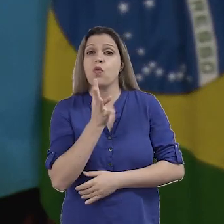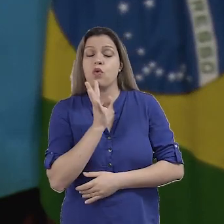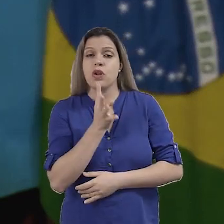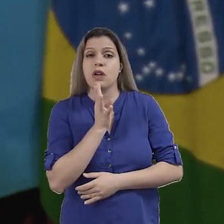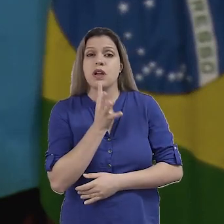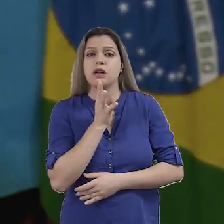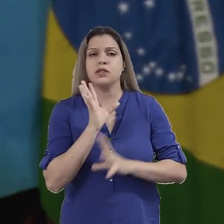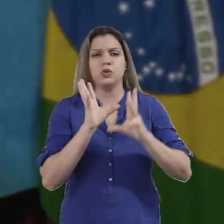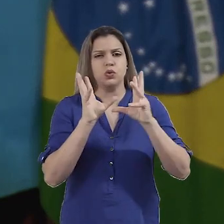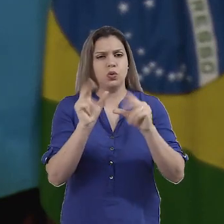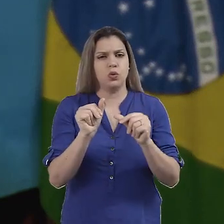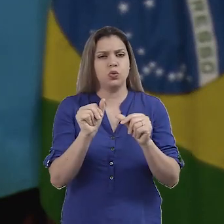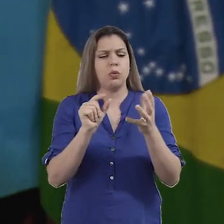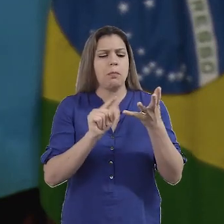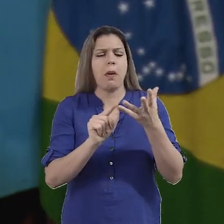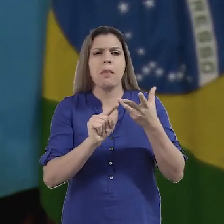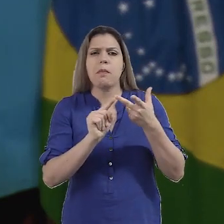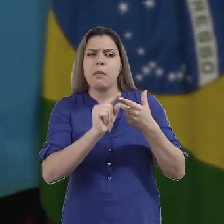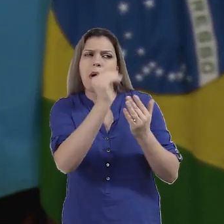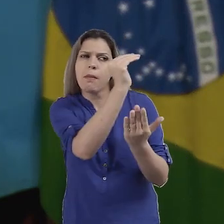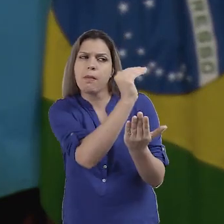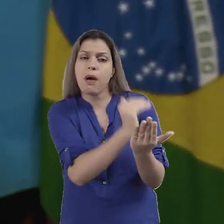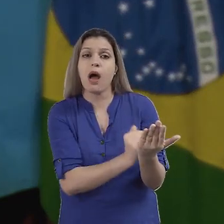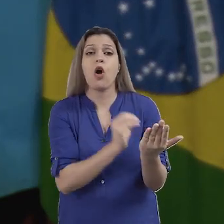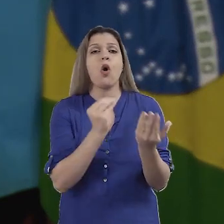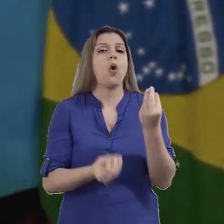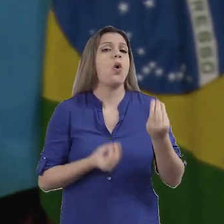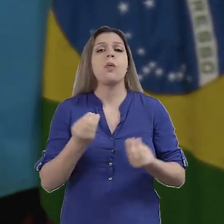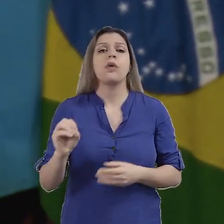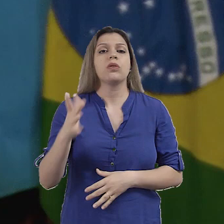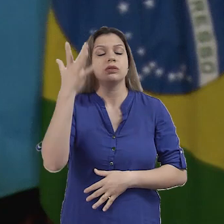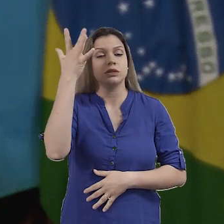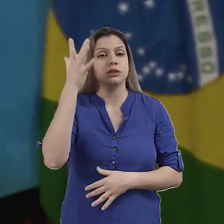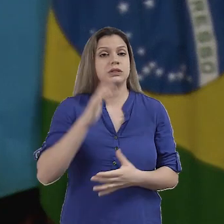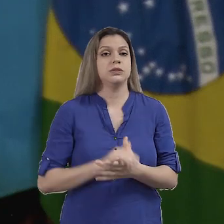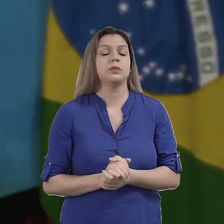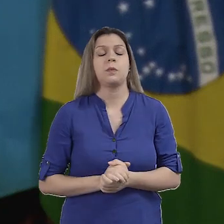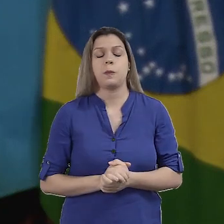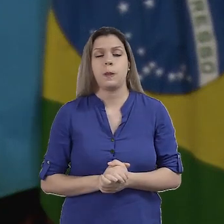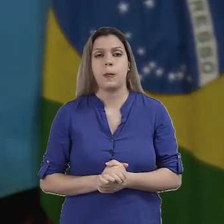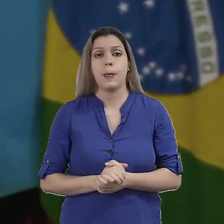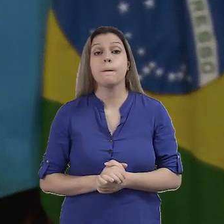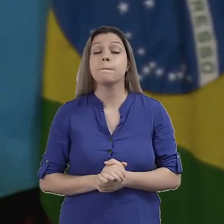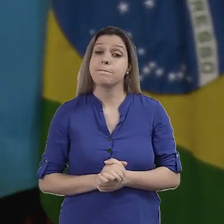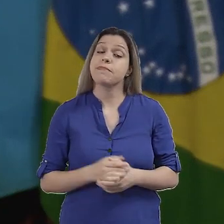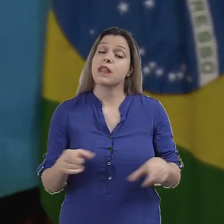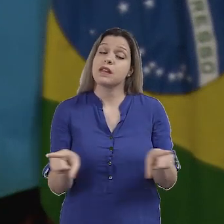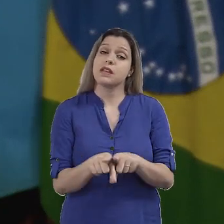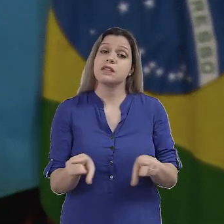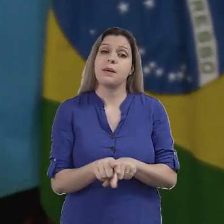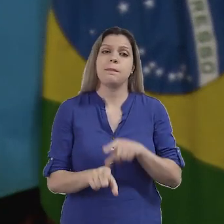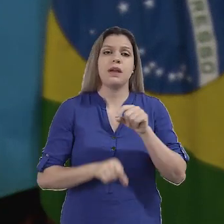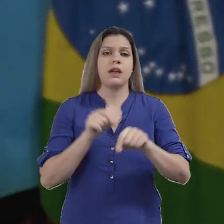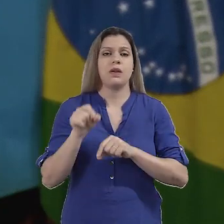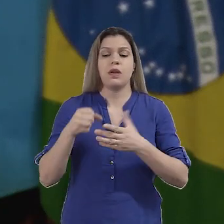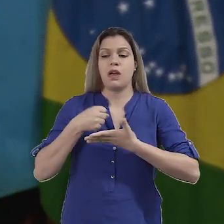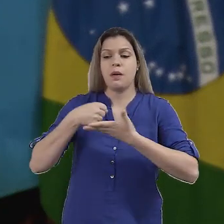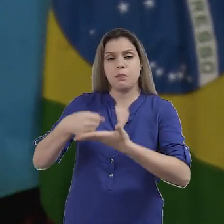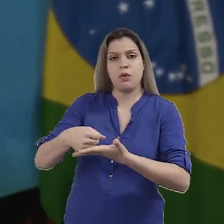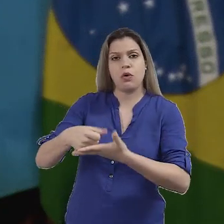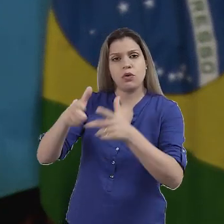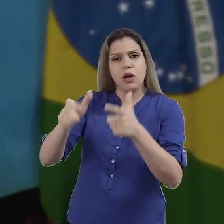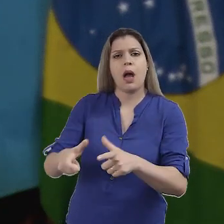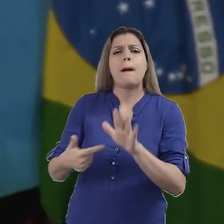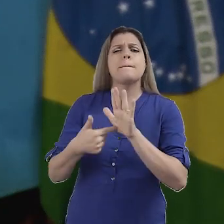ela conhece o rito e sabe como que isso vai acontecer, caso ela descumpra algum requisito. E também favorece